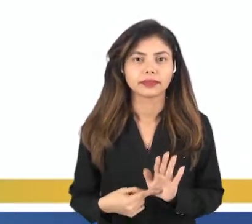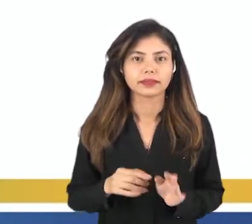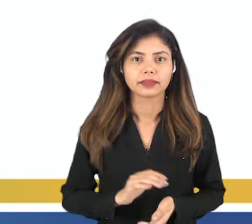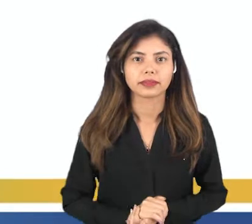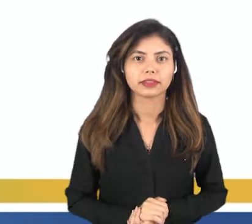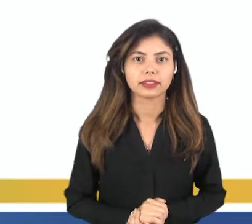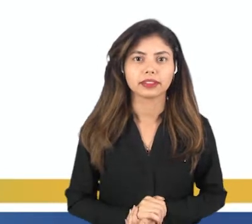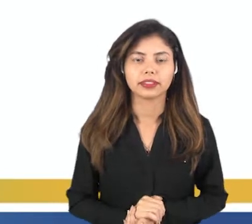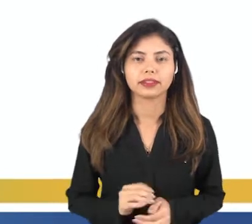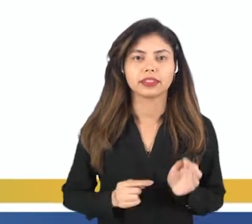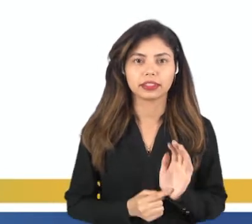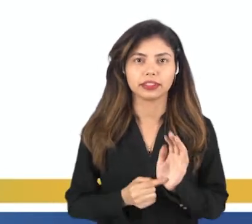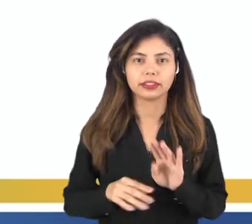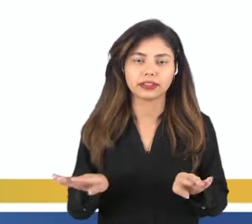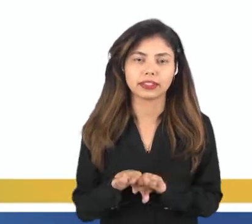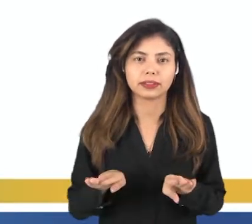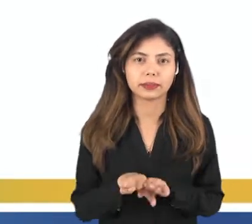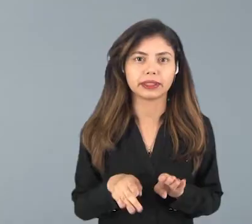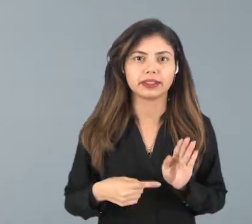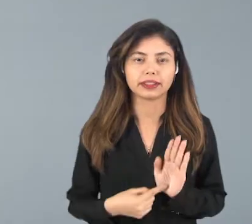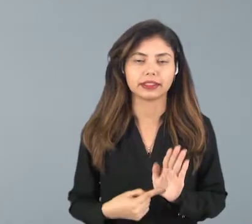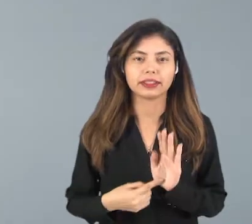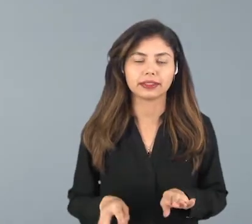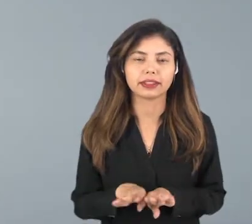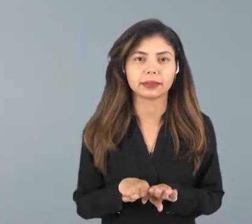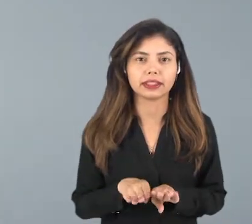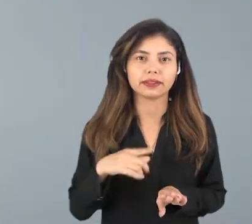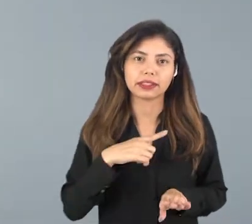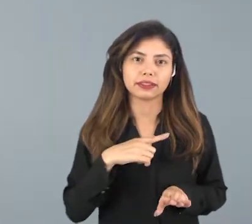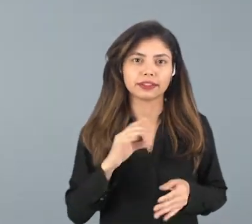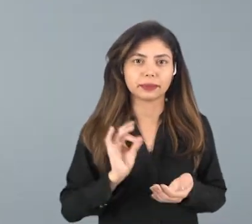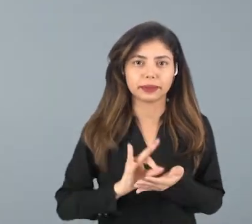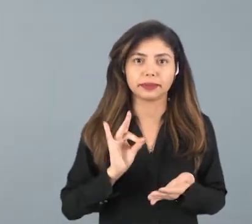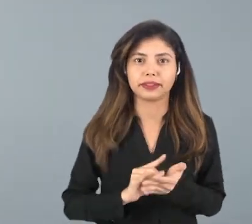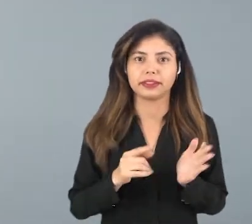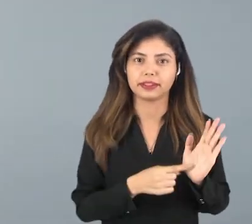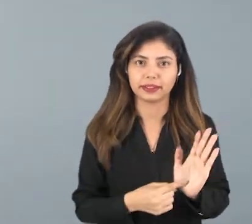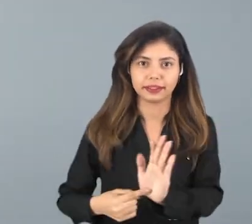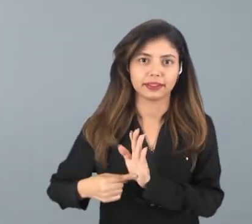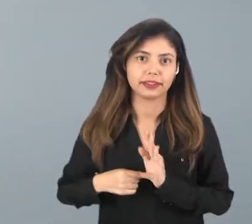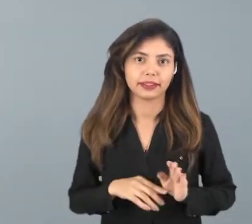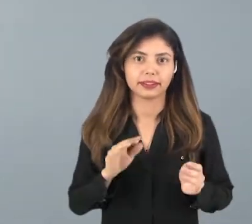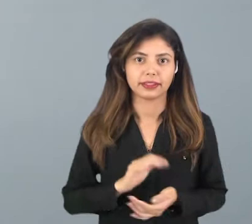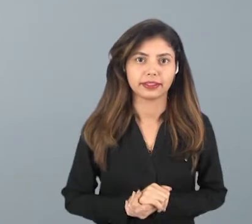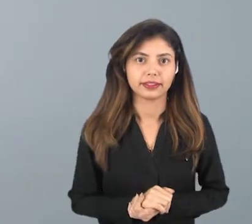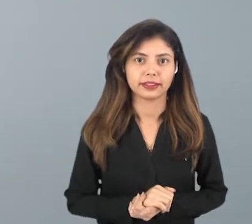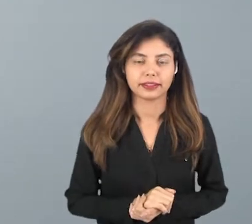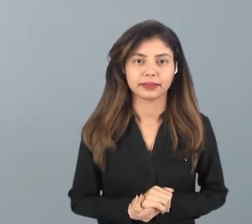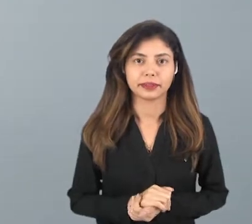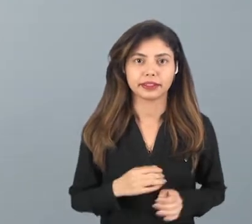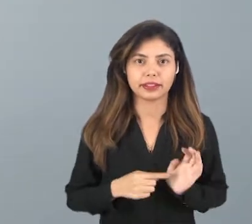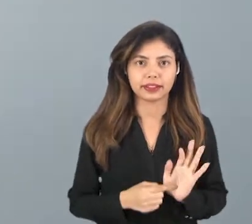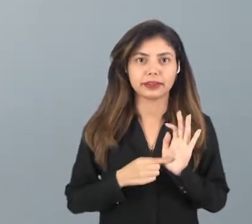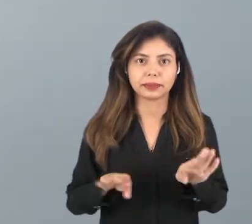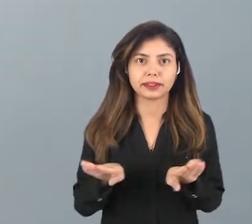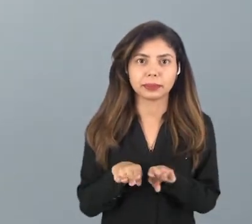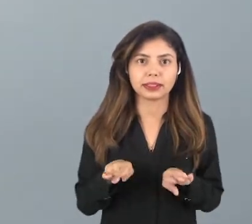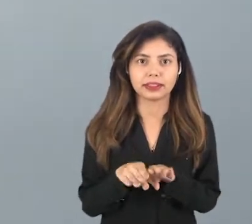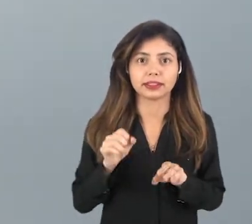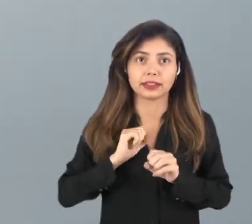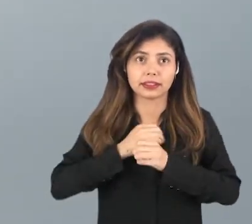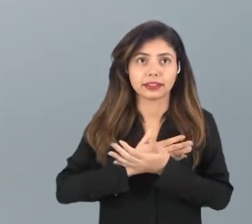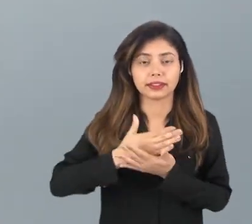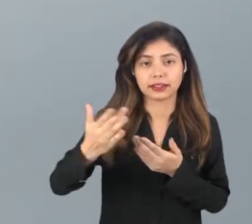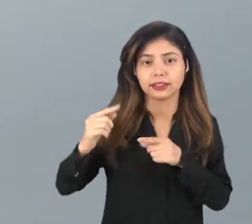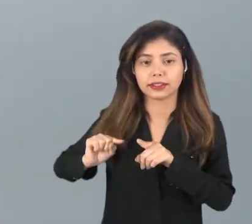ele está explicando, né? Isso aí tem sido a nossa realidade no dia de hoje, né? Então, nós vamos começar com